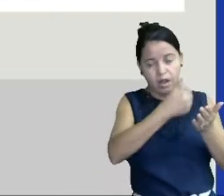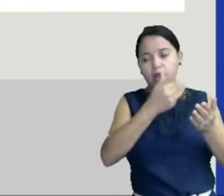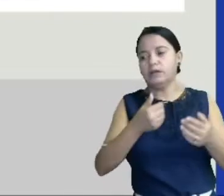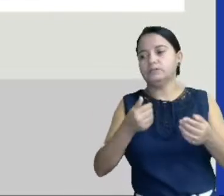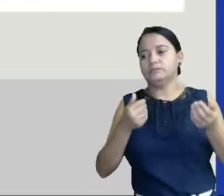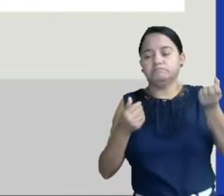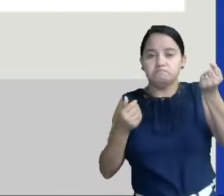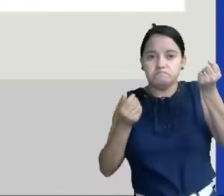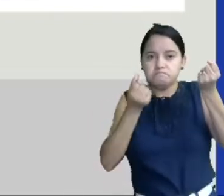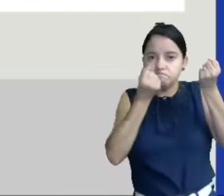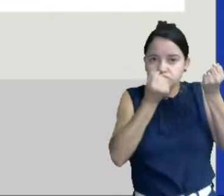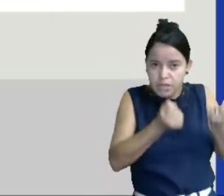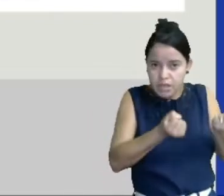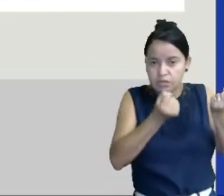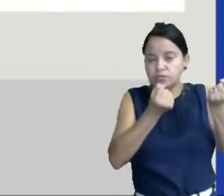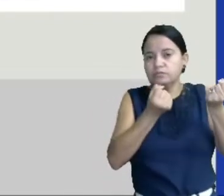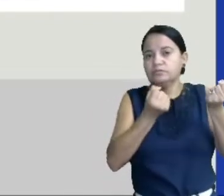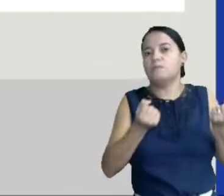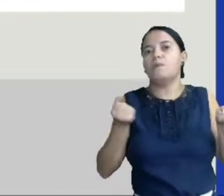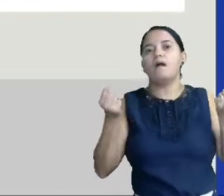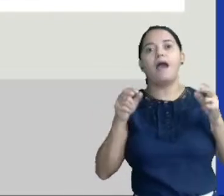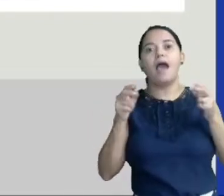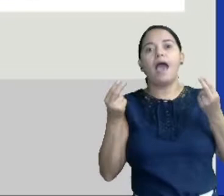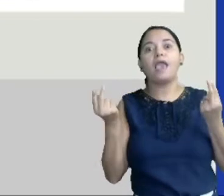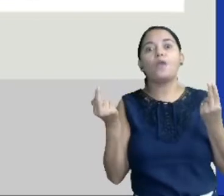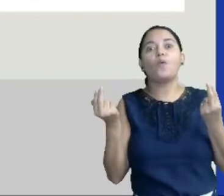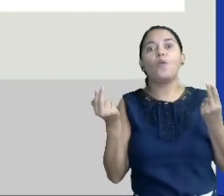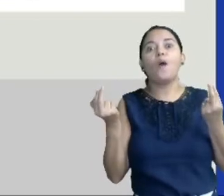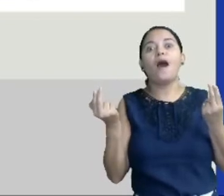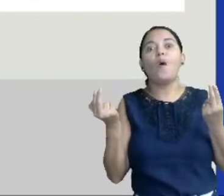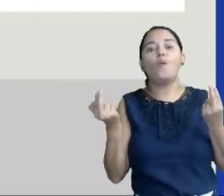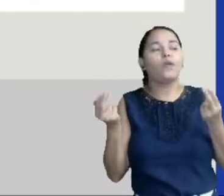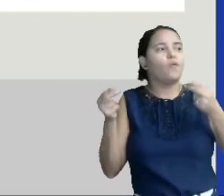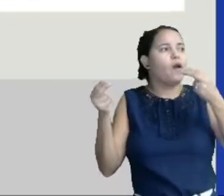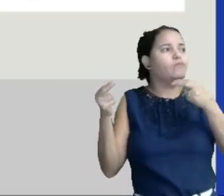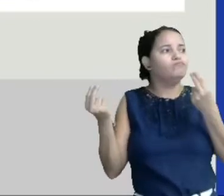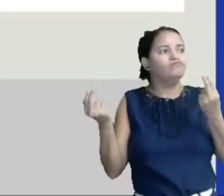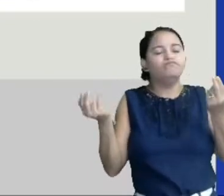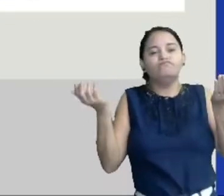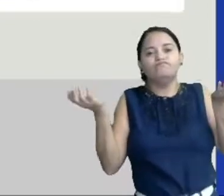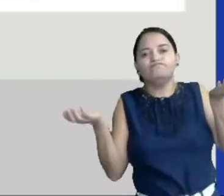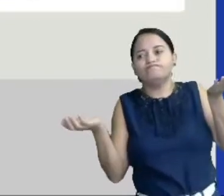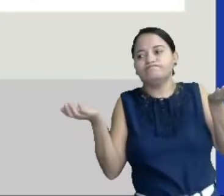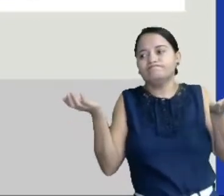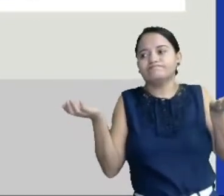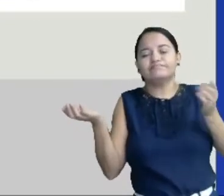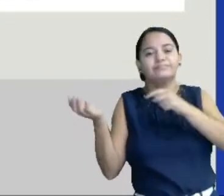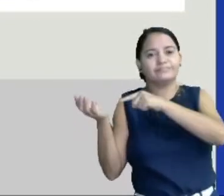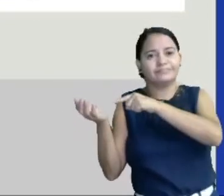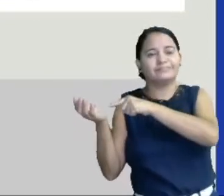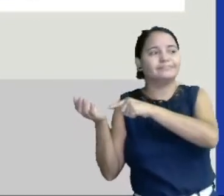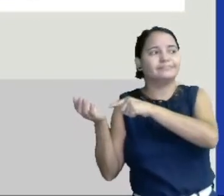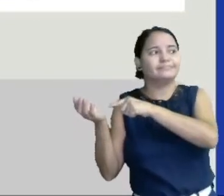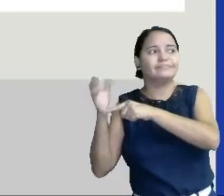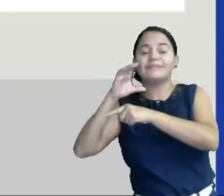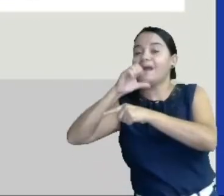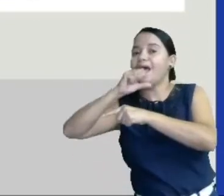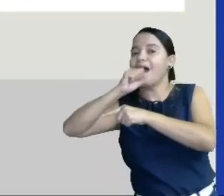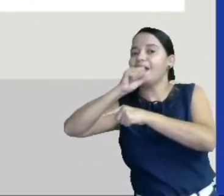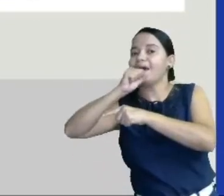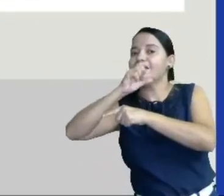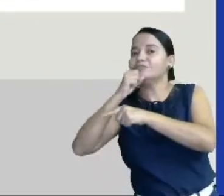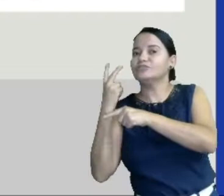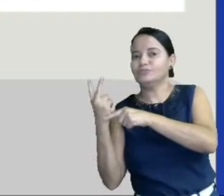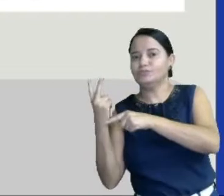o peso dele é igual essas duas laranjas que está na outra bandeja gente nota que há um equilíbrio